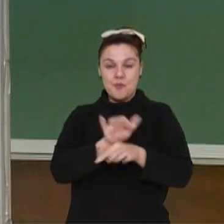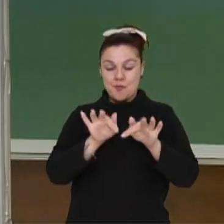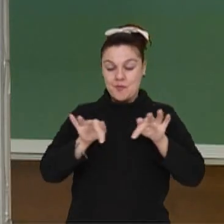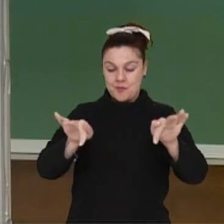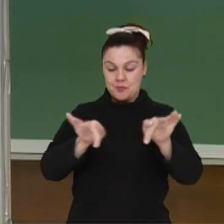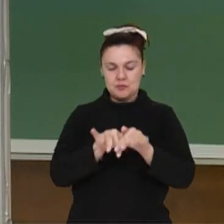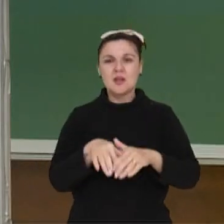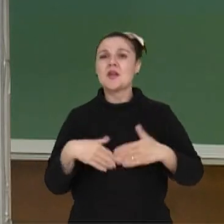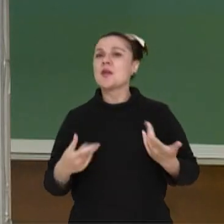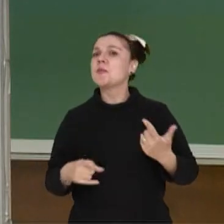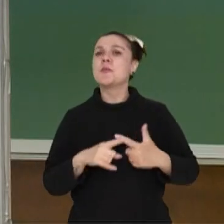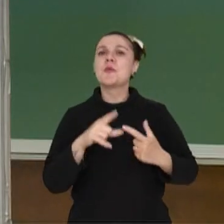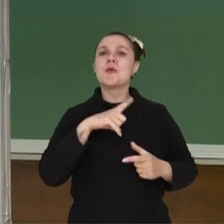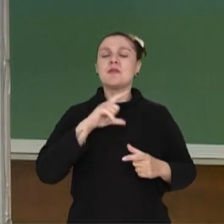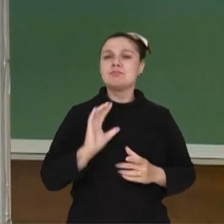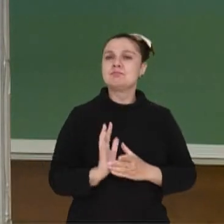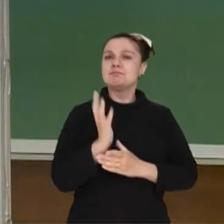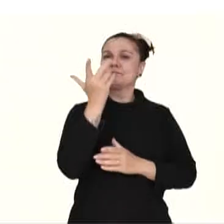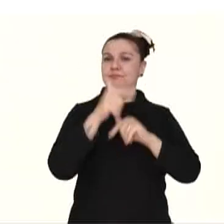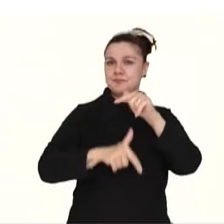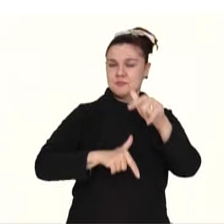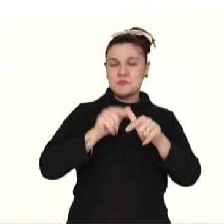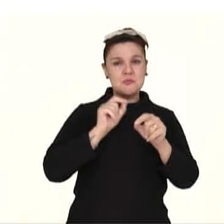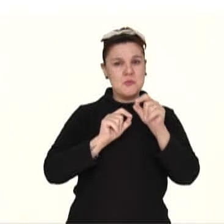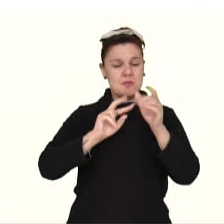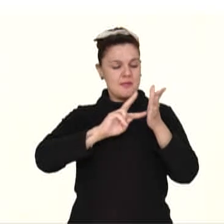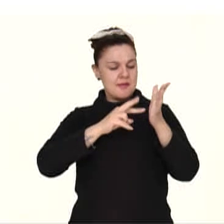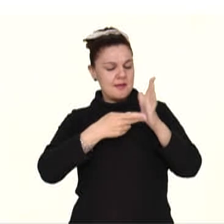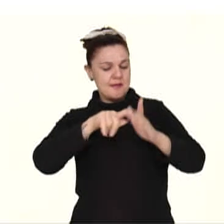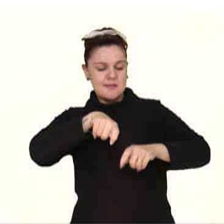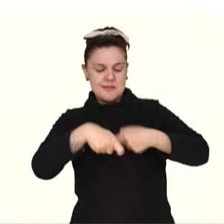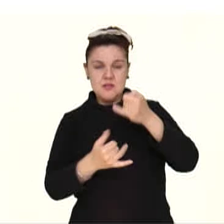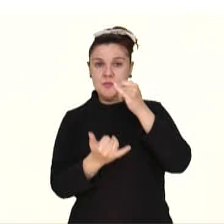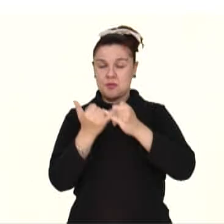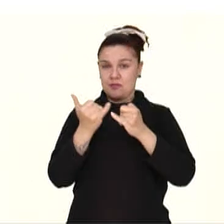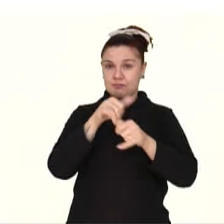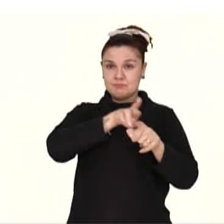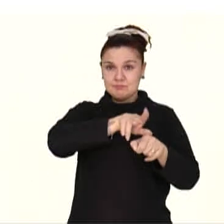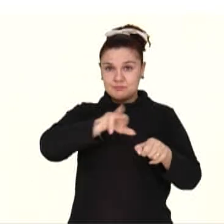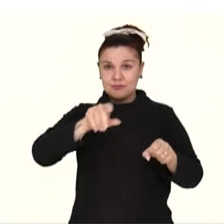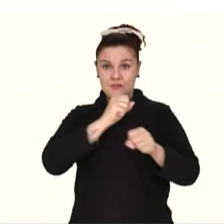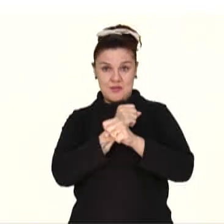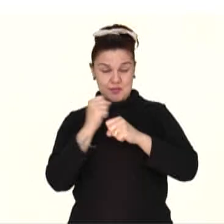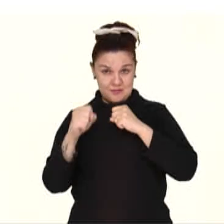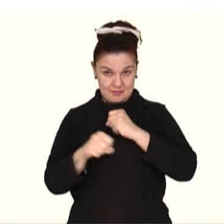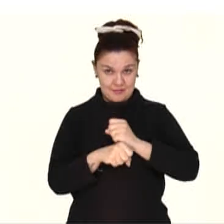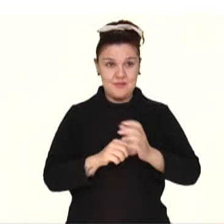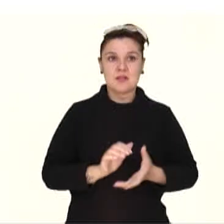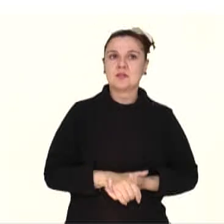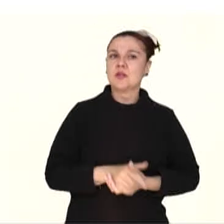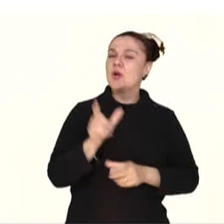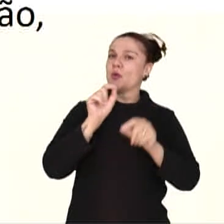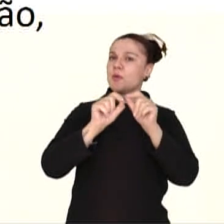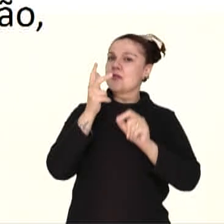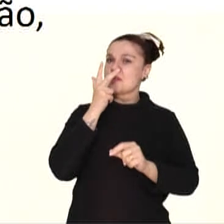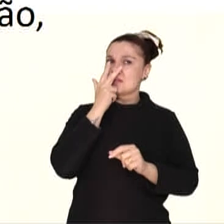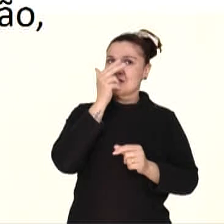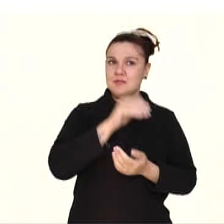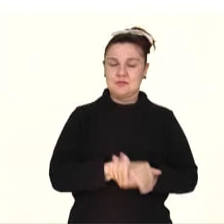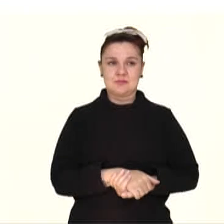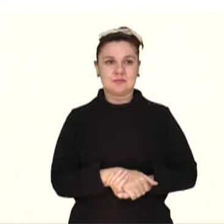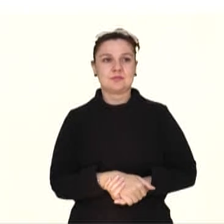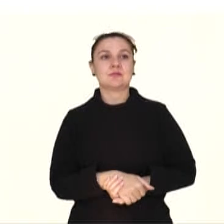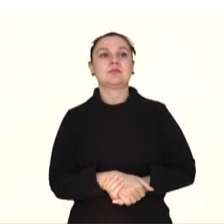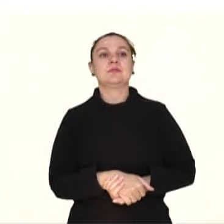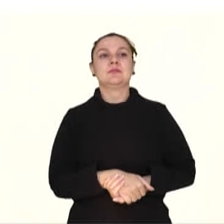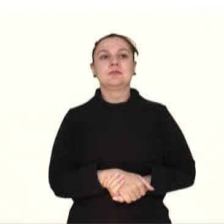que existe o trabalho? Quem o inventou? Seu significado é semelhante nas diferentes sociedades? O que que vocês acham sobre